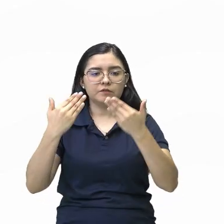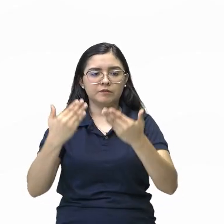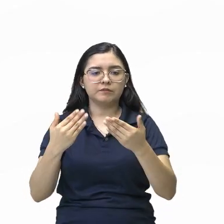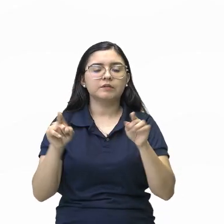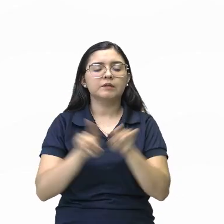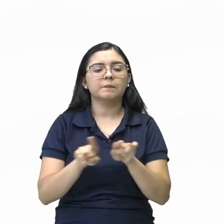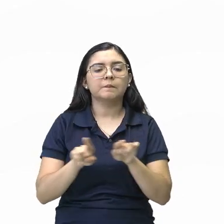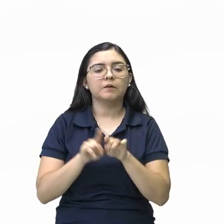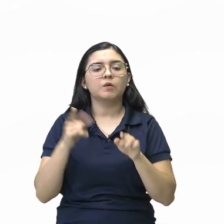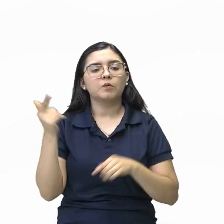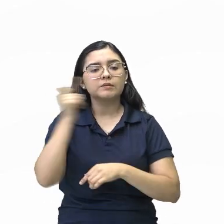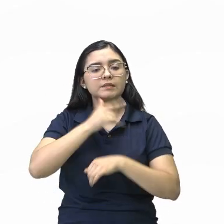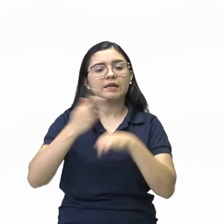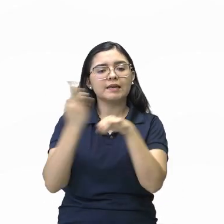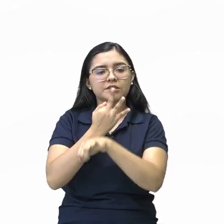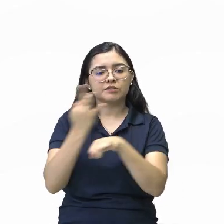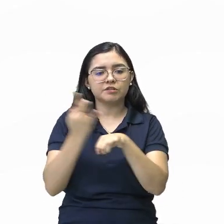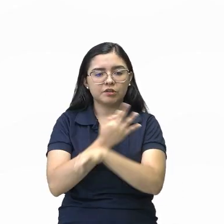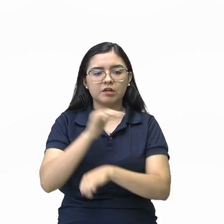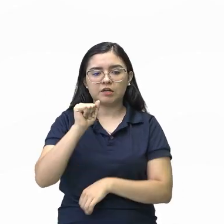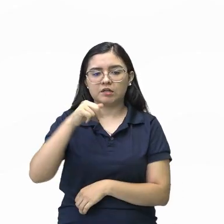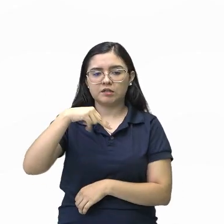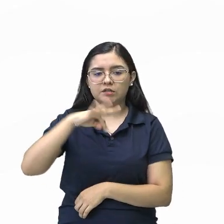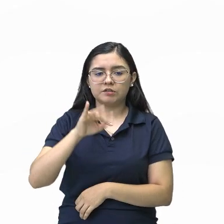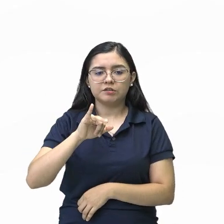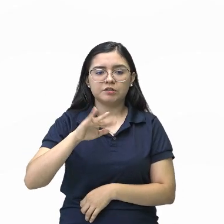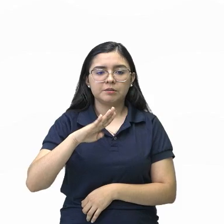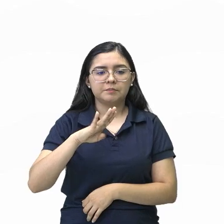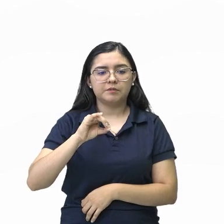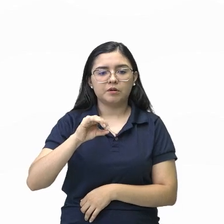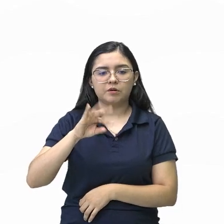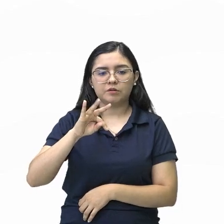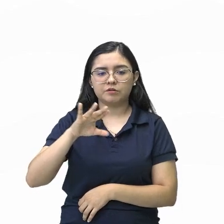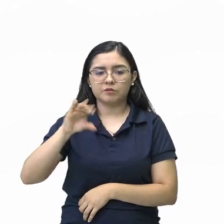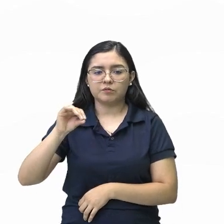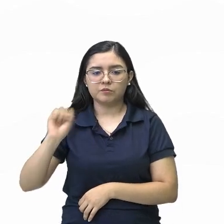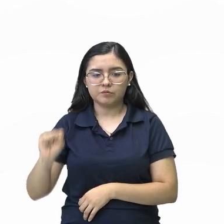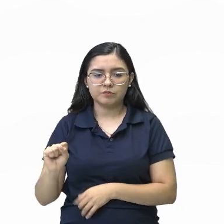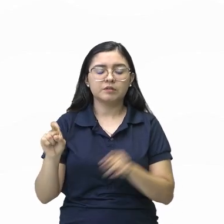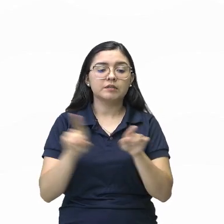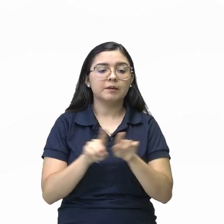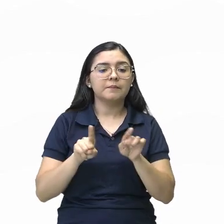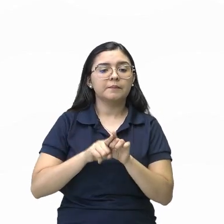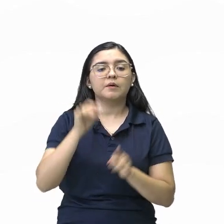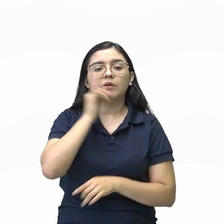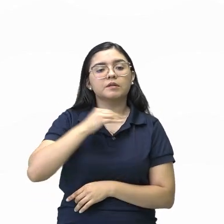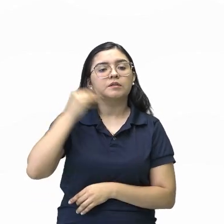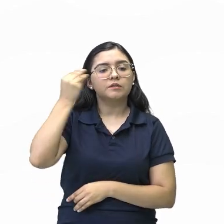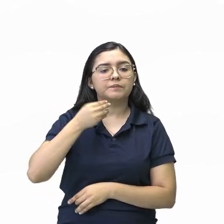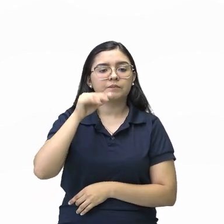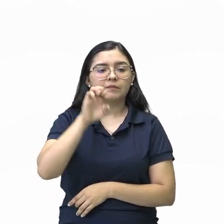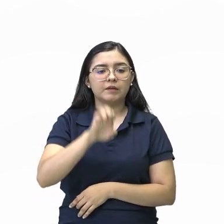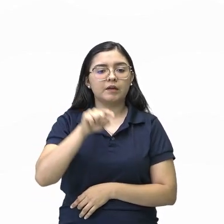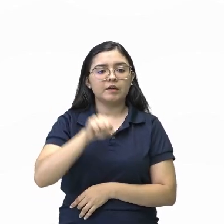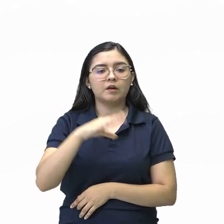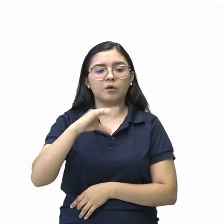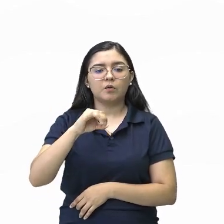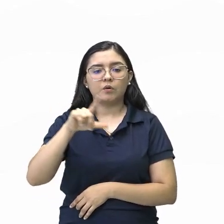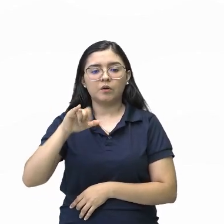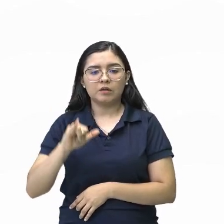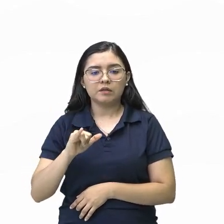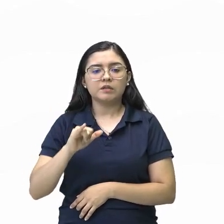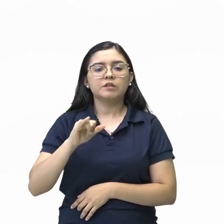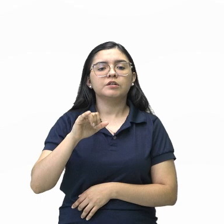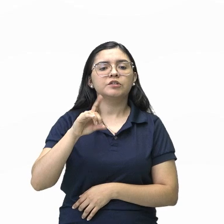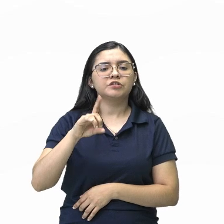evoluindo resistência a antibióticos. Temos também o exemplo aí de um experimento da E. coli de Richard Lenski.